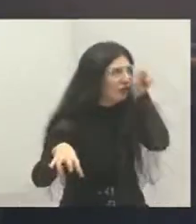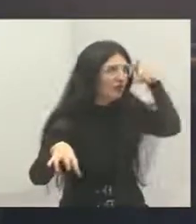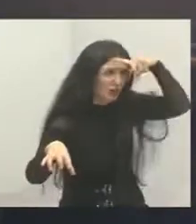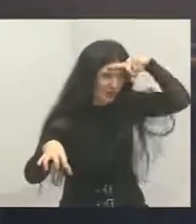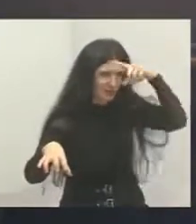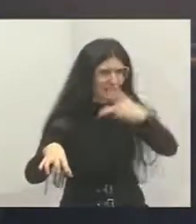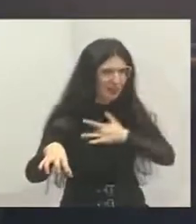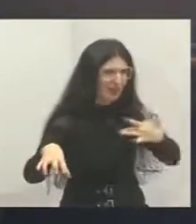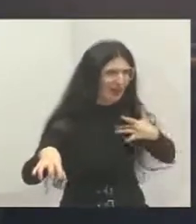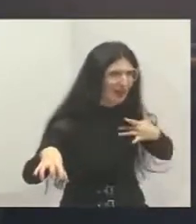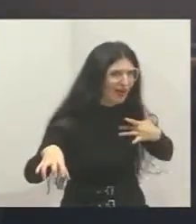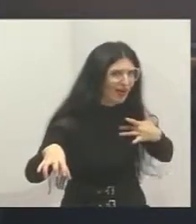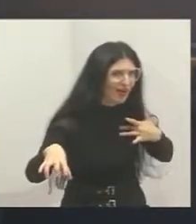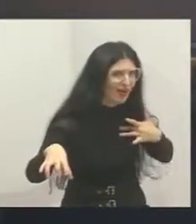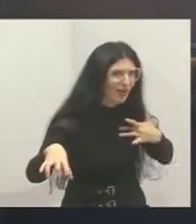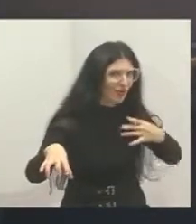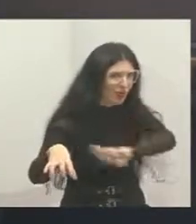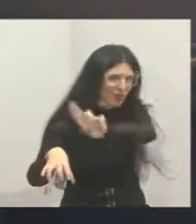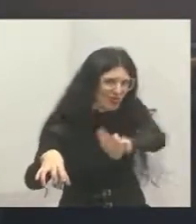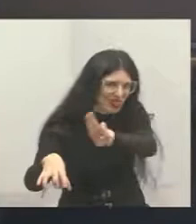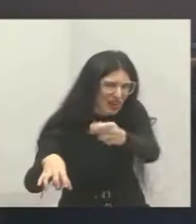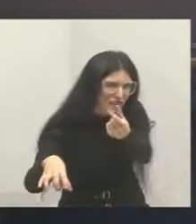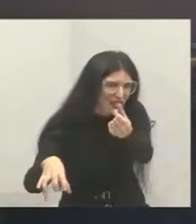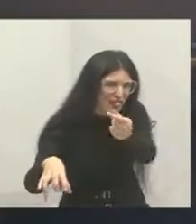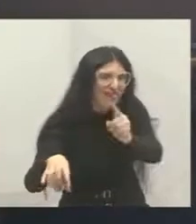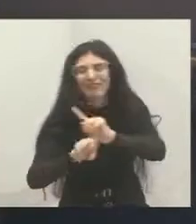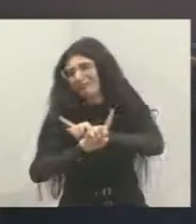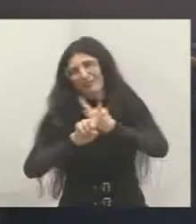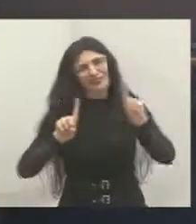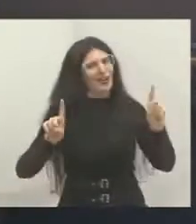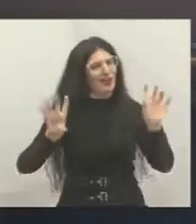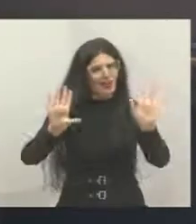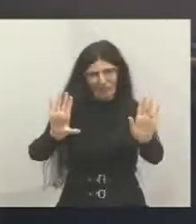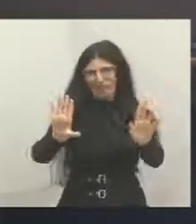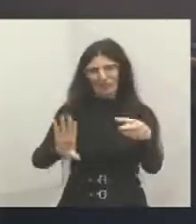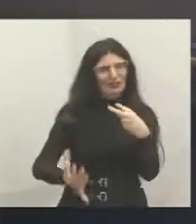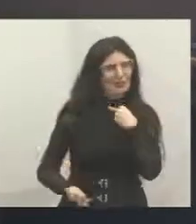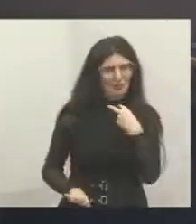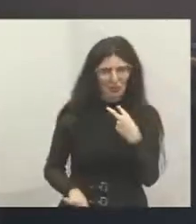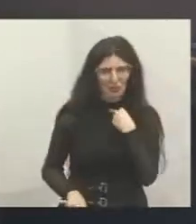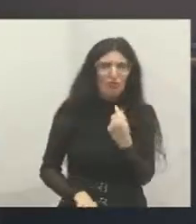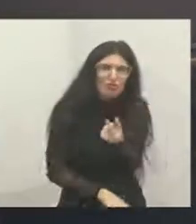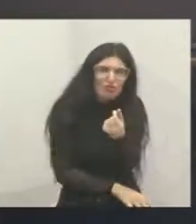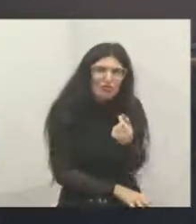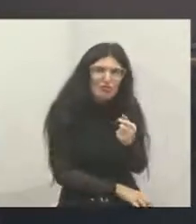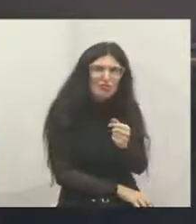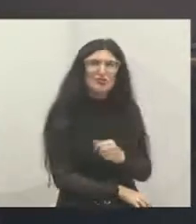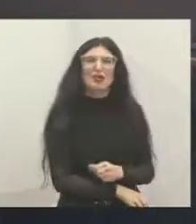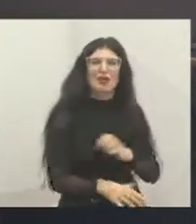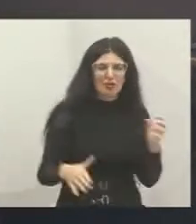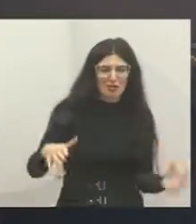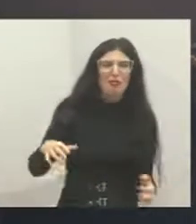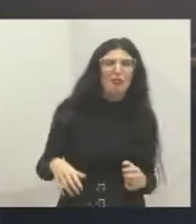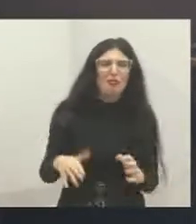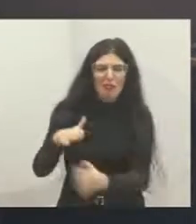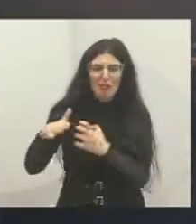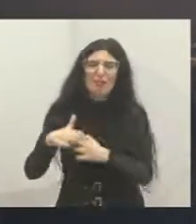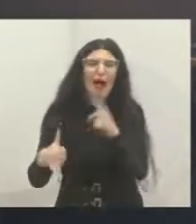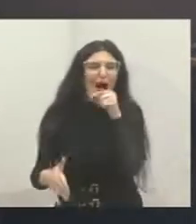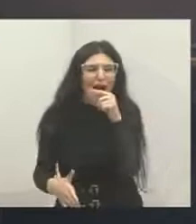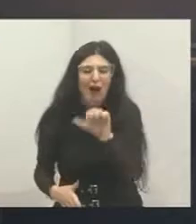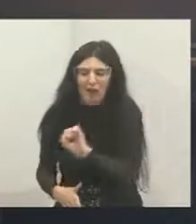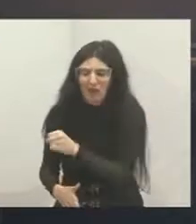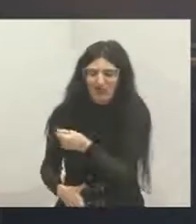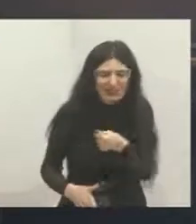está dentro desse 1 bilhão. Eu não posso pegar o dinheiro do SAI para jogar na saúde. Eu não